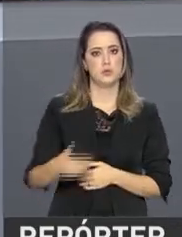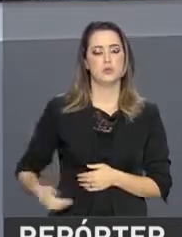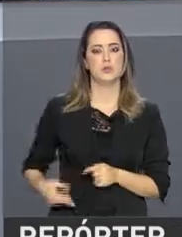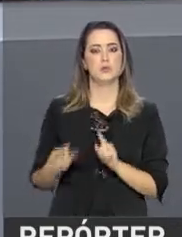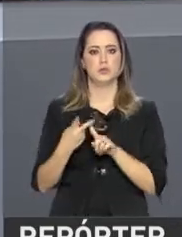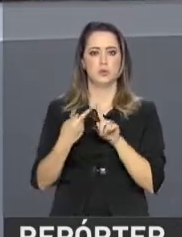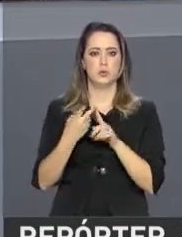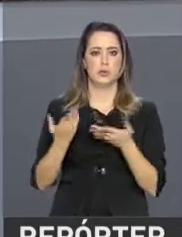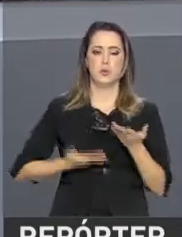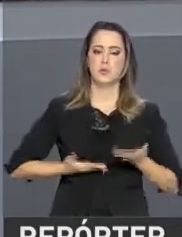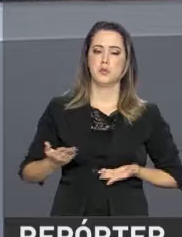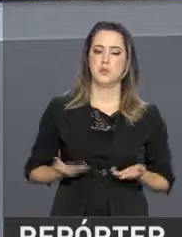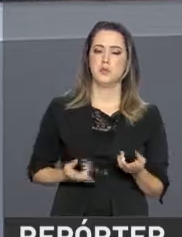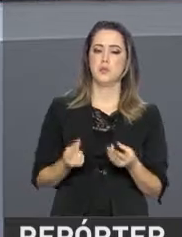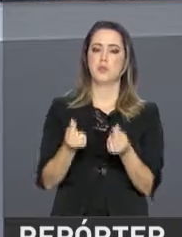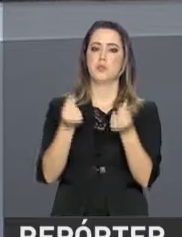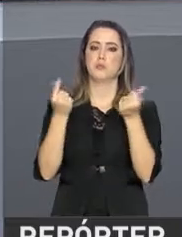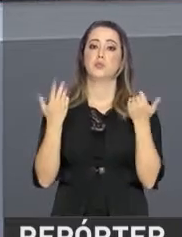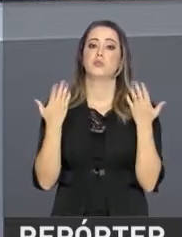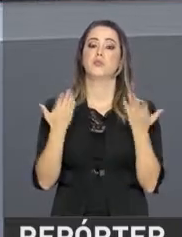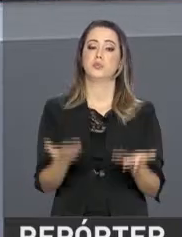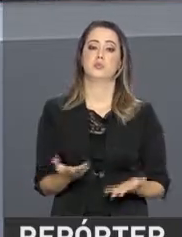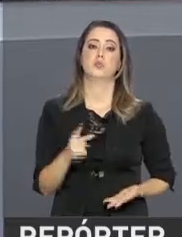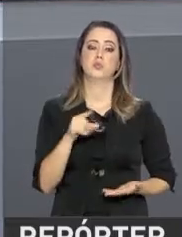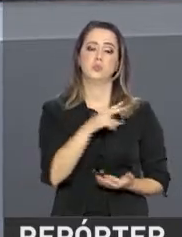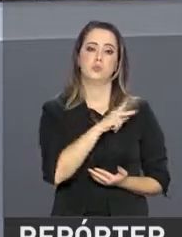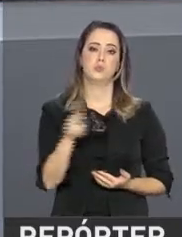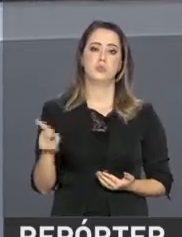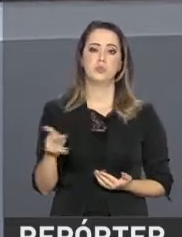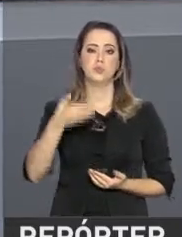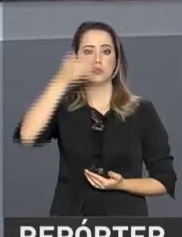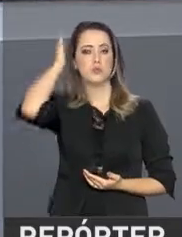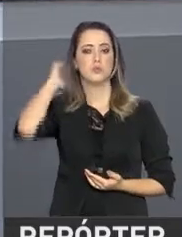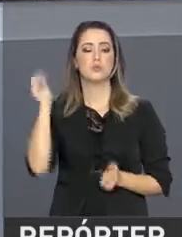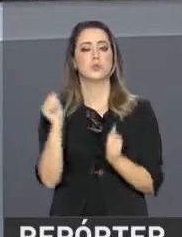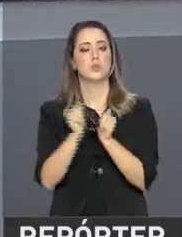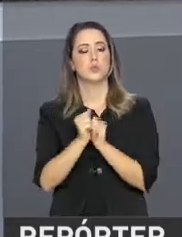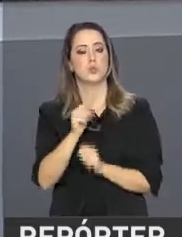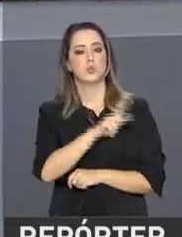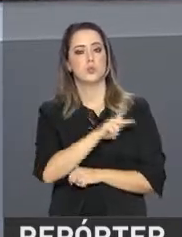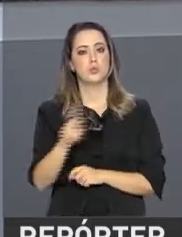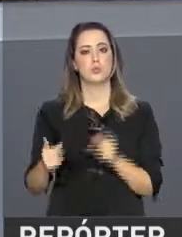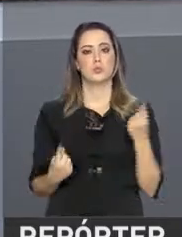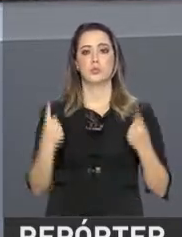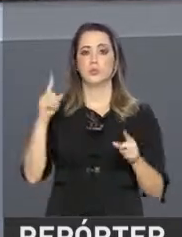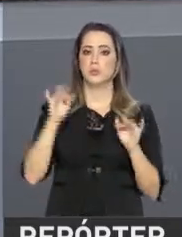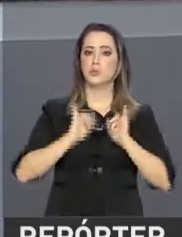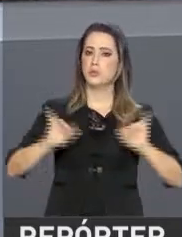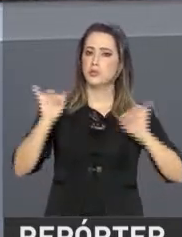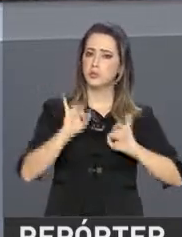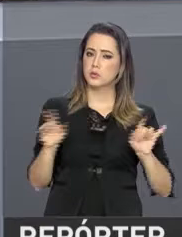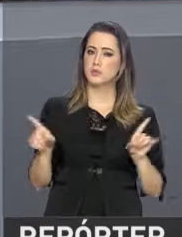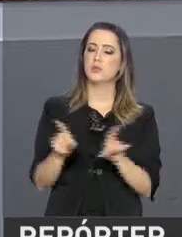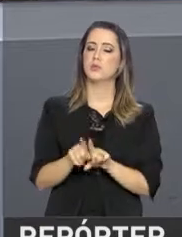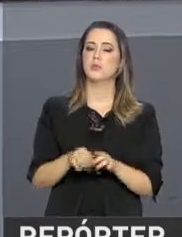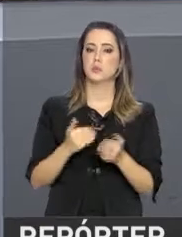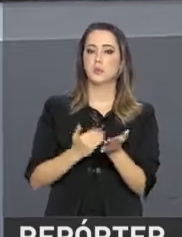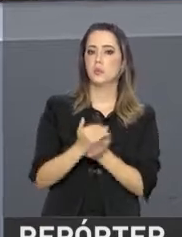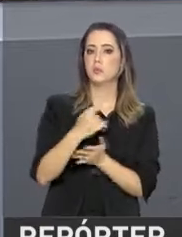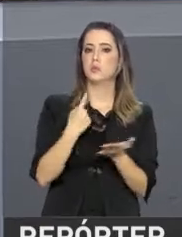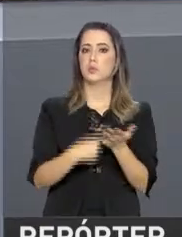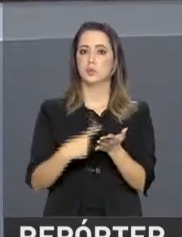outros sobre serviços financeiros o presidente michel temer e pinheira anunciaram também o início das negociações